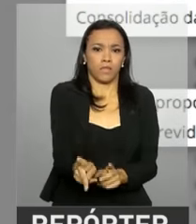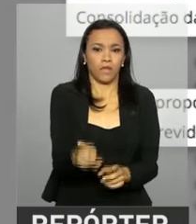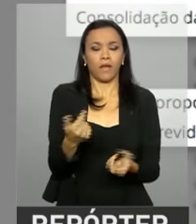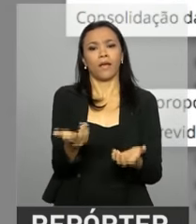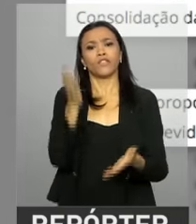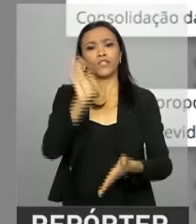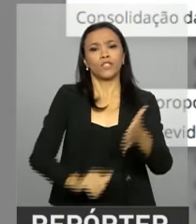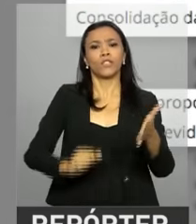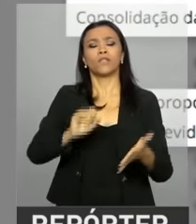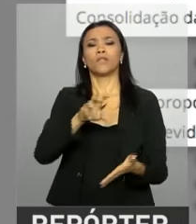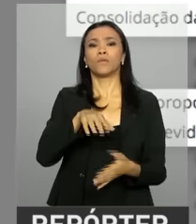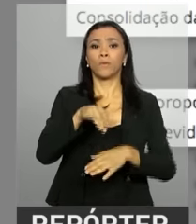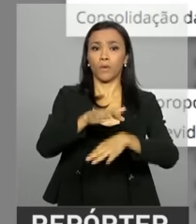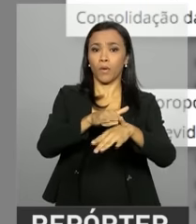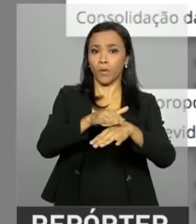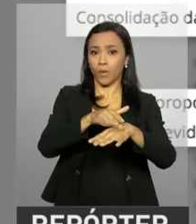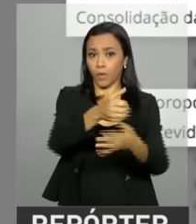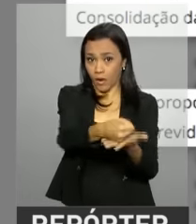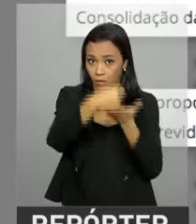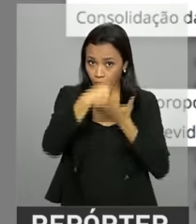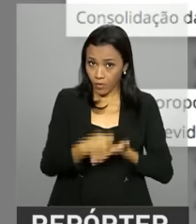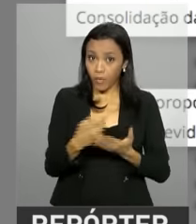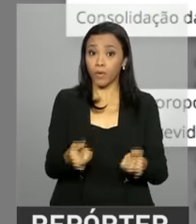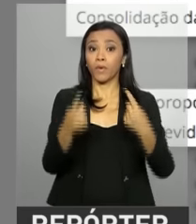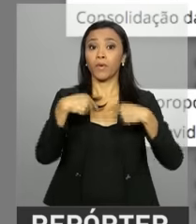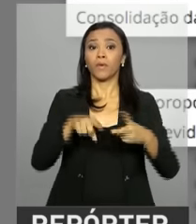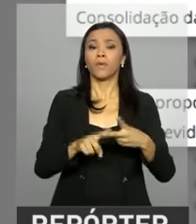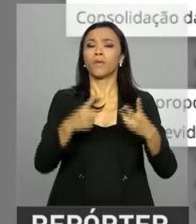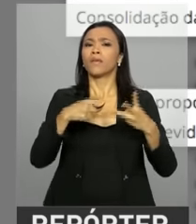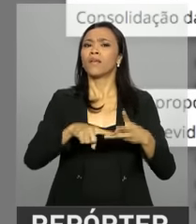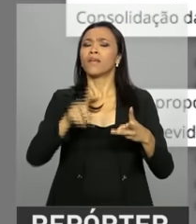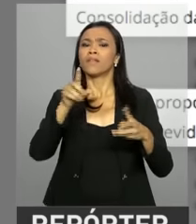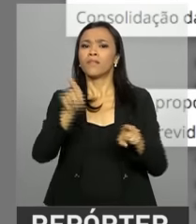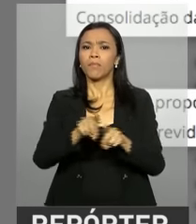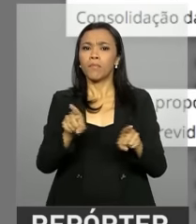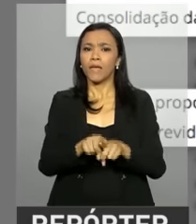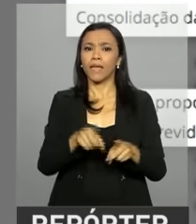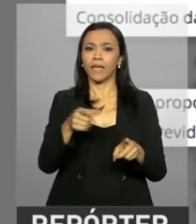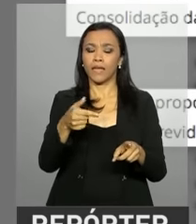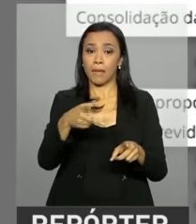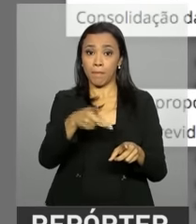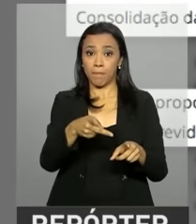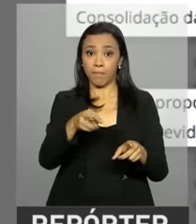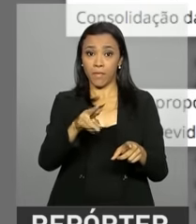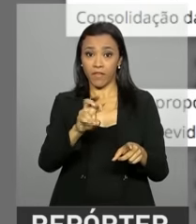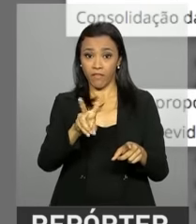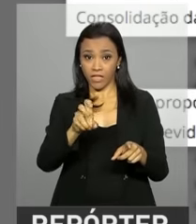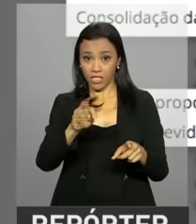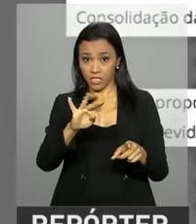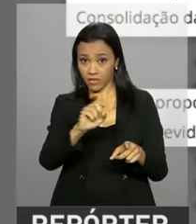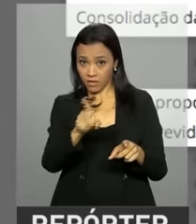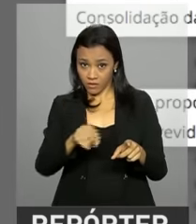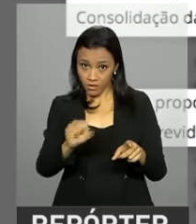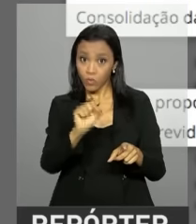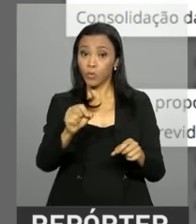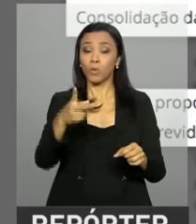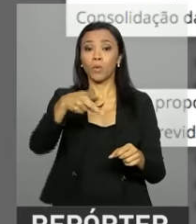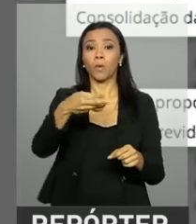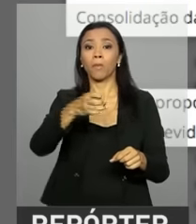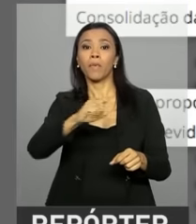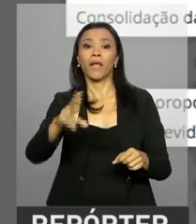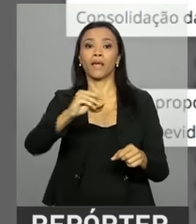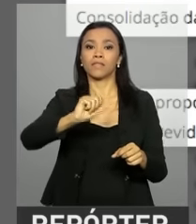auxílio doença regulamentação do trabalho escravo privatização do pral ou a revogação da